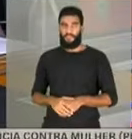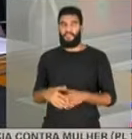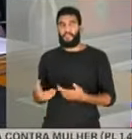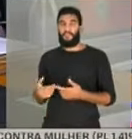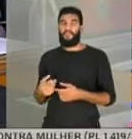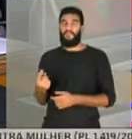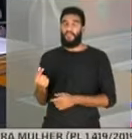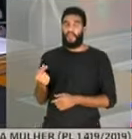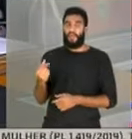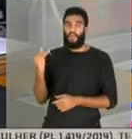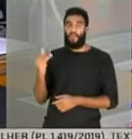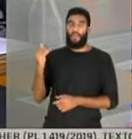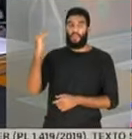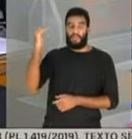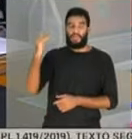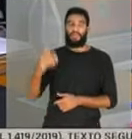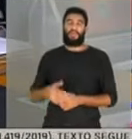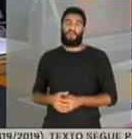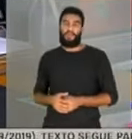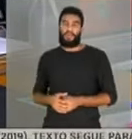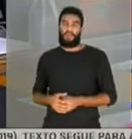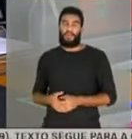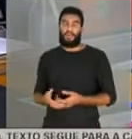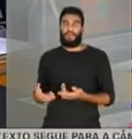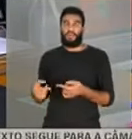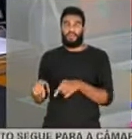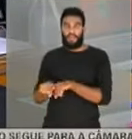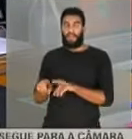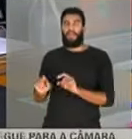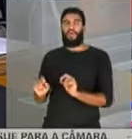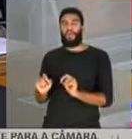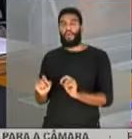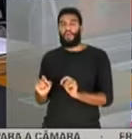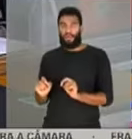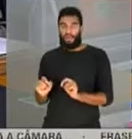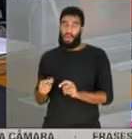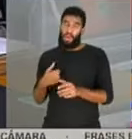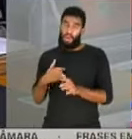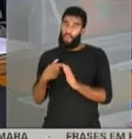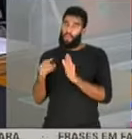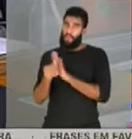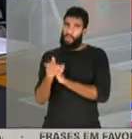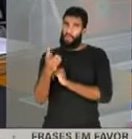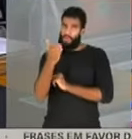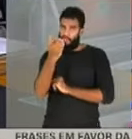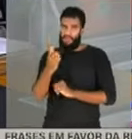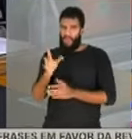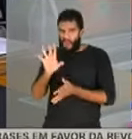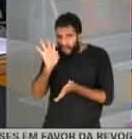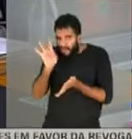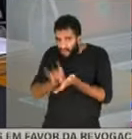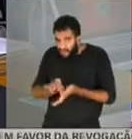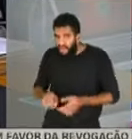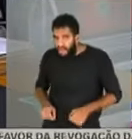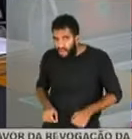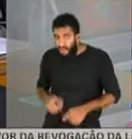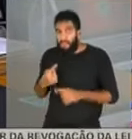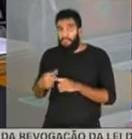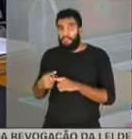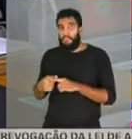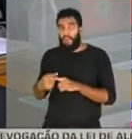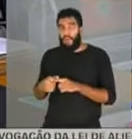preço mais alto e um comissionamento. Eu quero até perguntar a Vossa Senhoria se isso é verdade. A